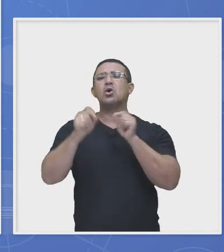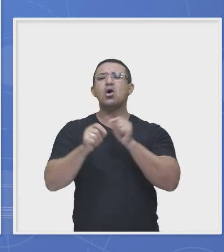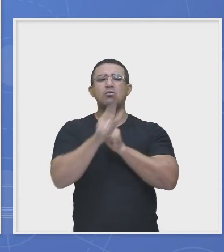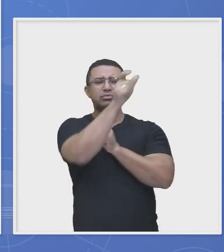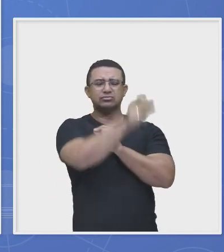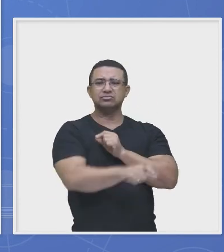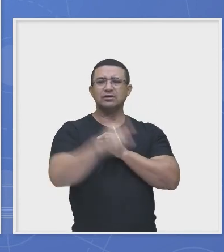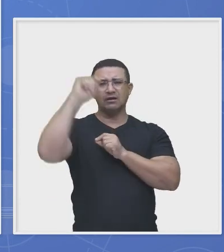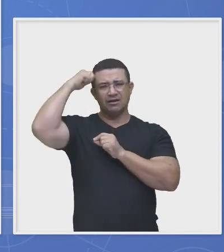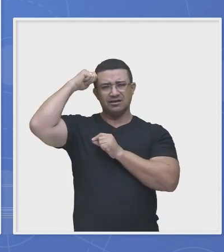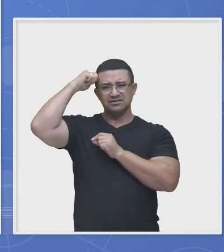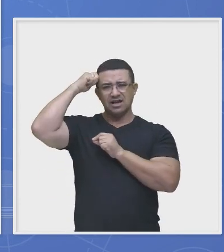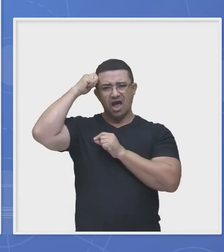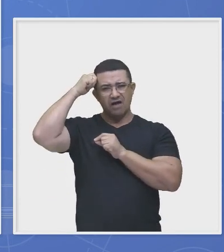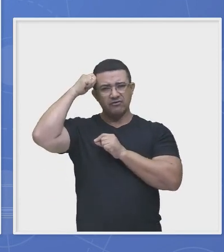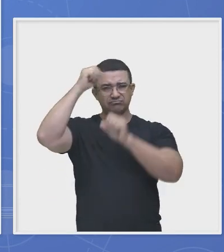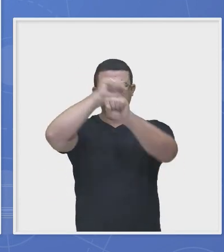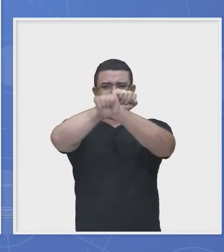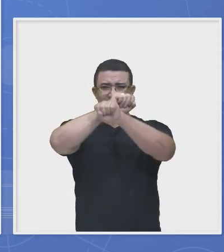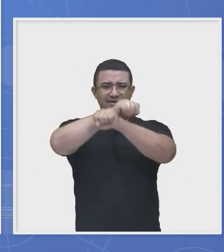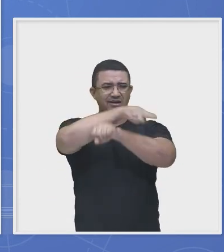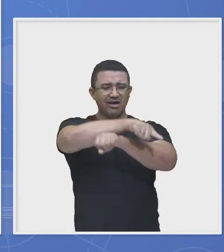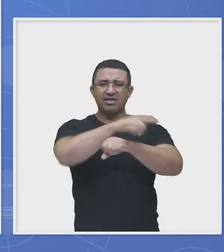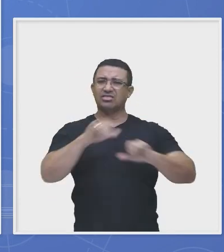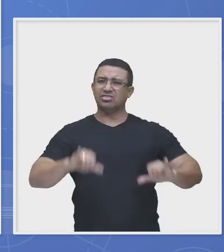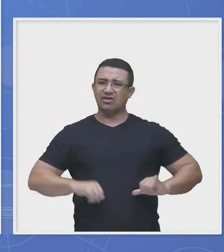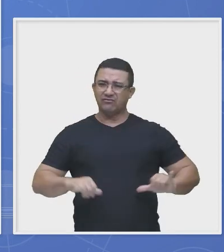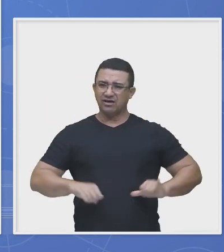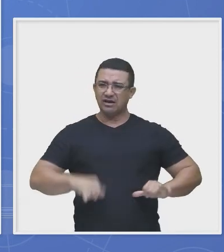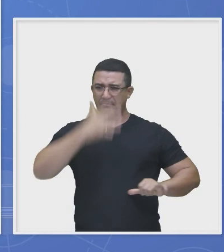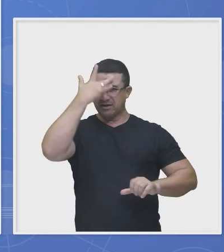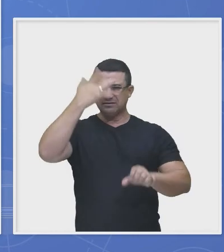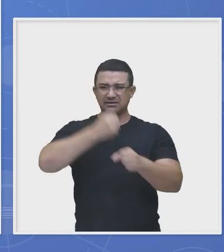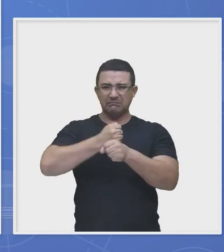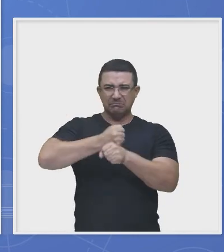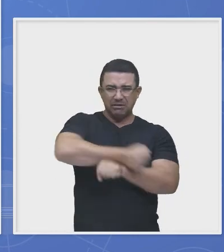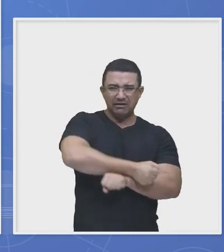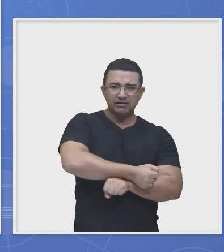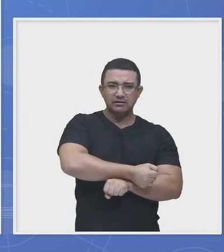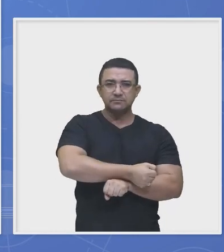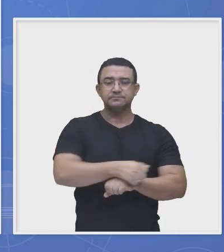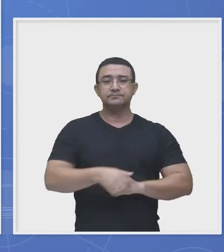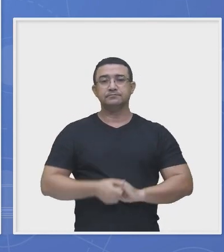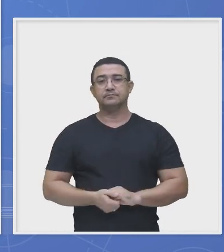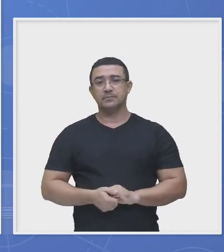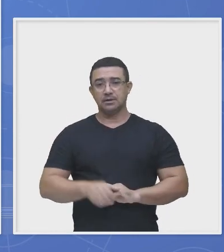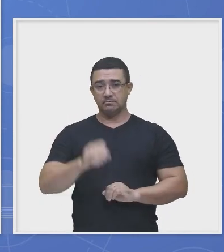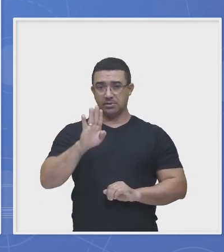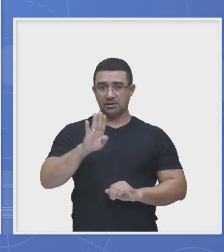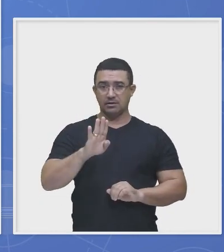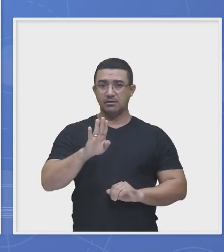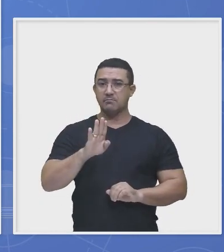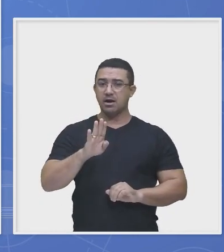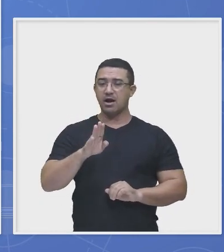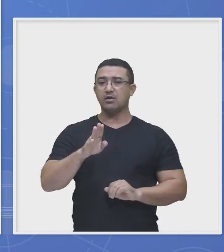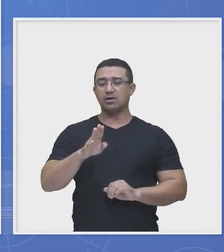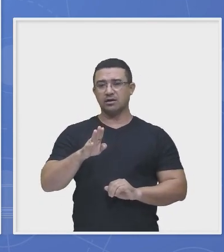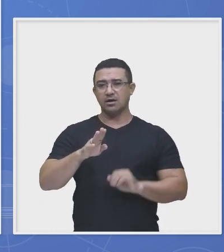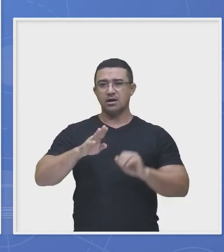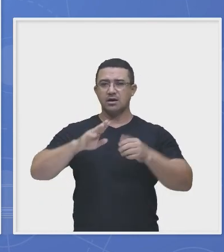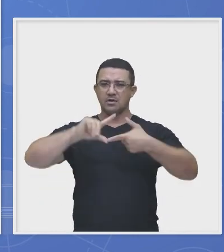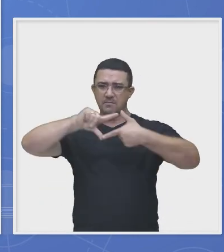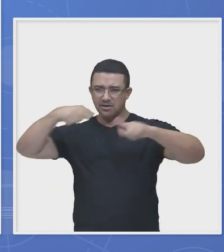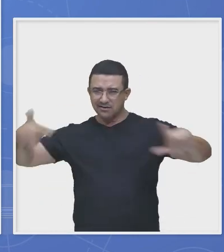submetida a pequena escrava maltratada até a morte. B. Para o pré-modernista Monteiro Lobato,